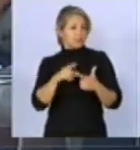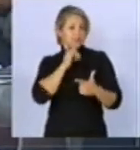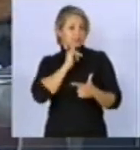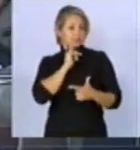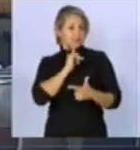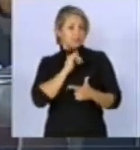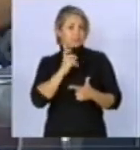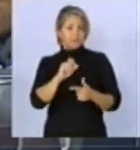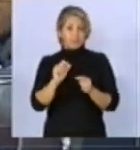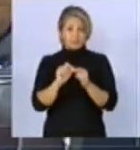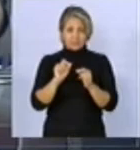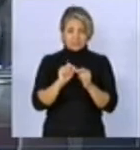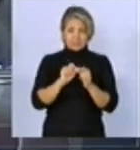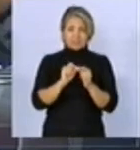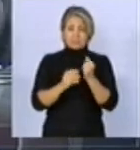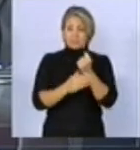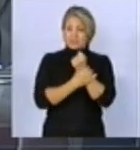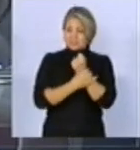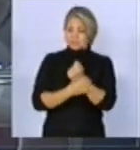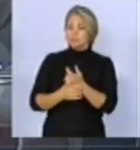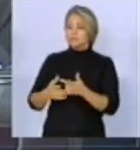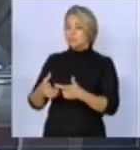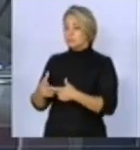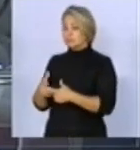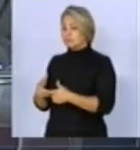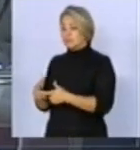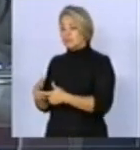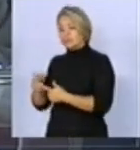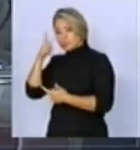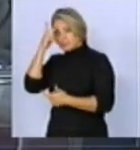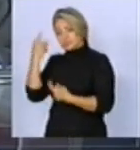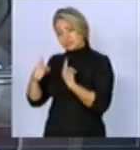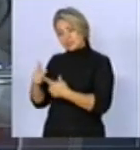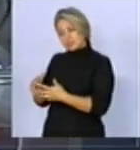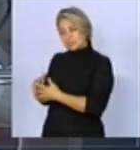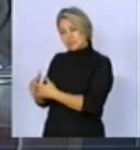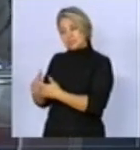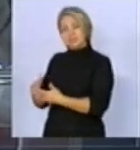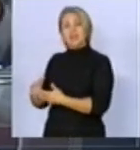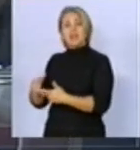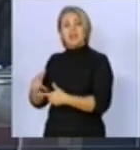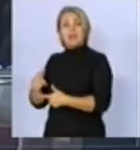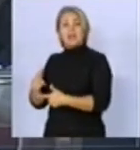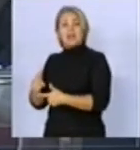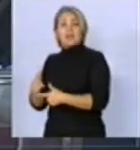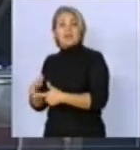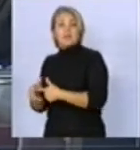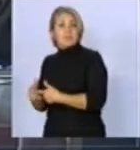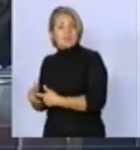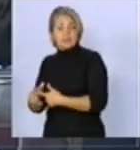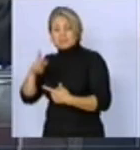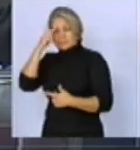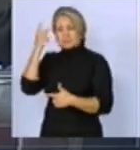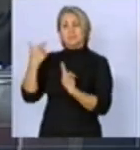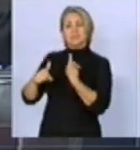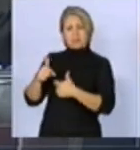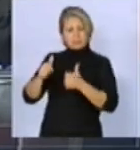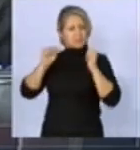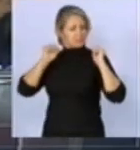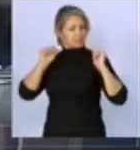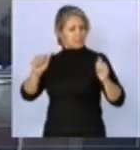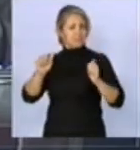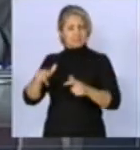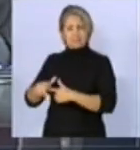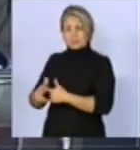seguinte por quê para você fazer seguro de trator é preciso que o tratorista tem até tenha a carteira o camarada um operador de